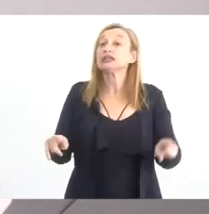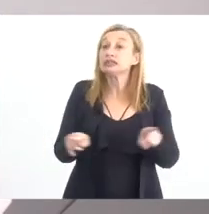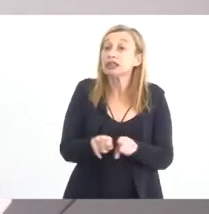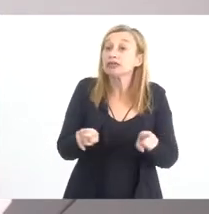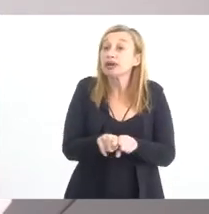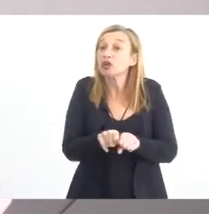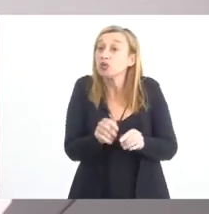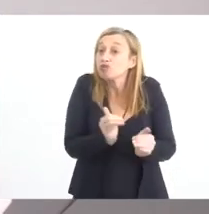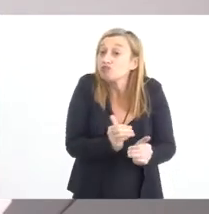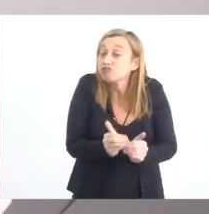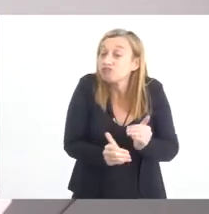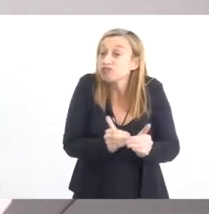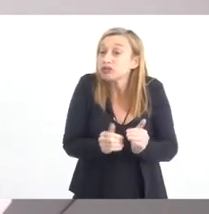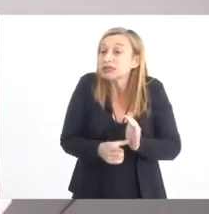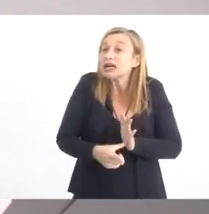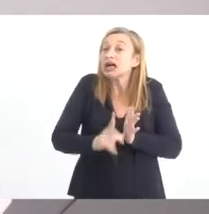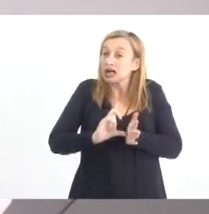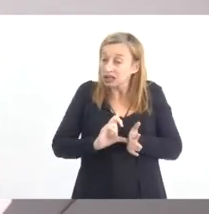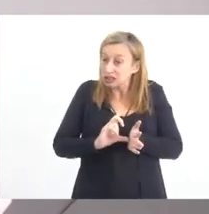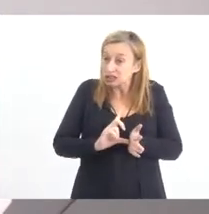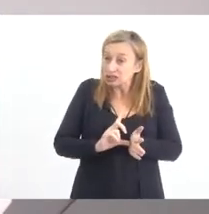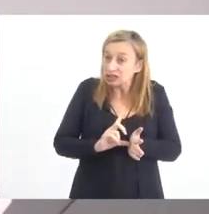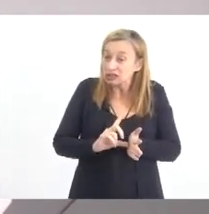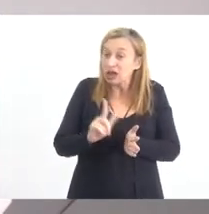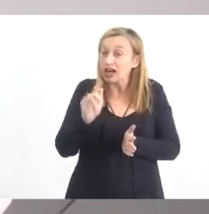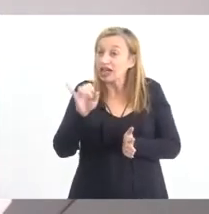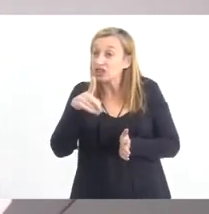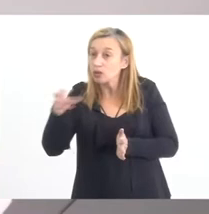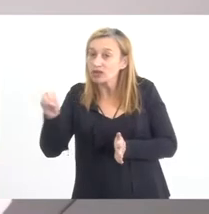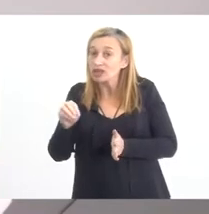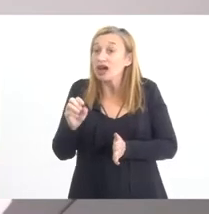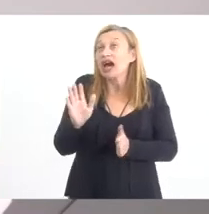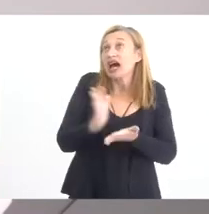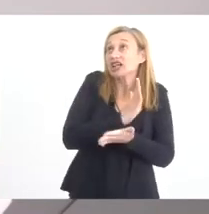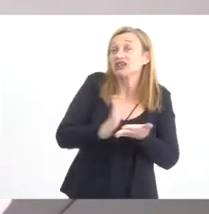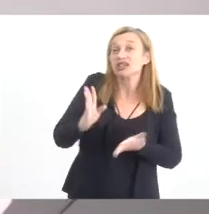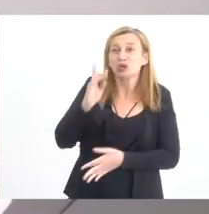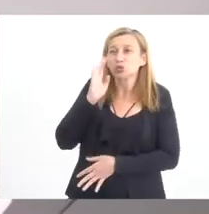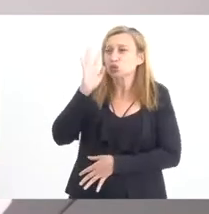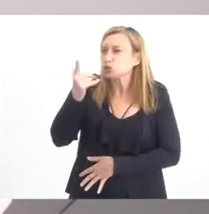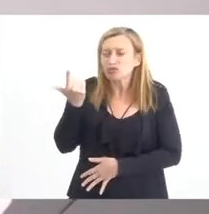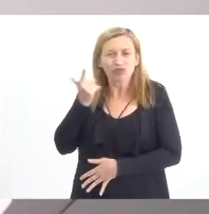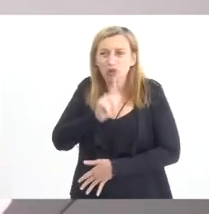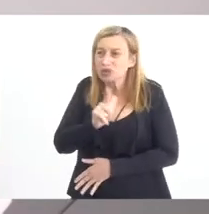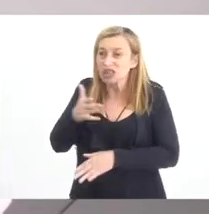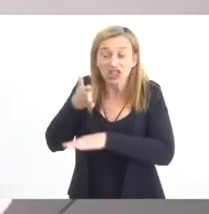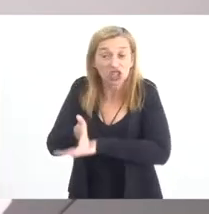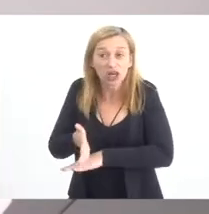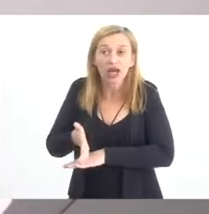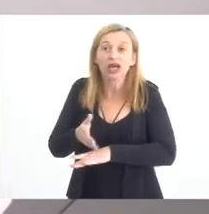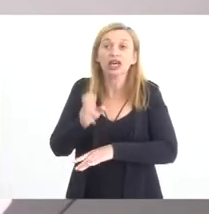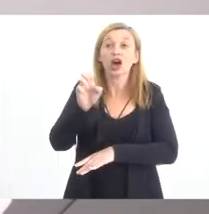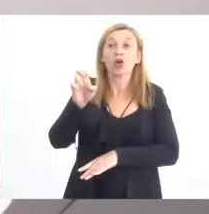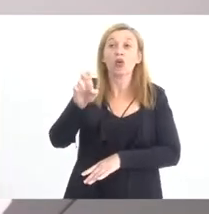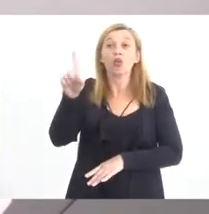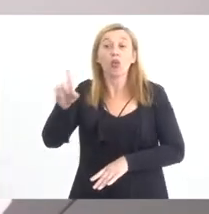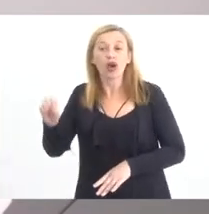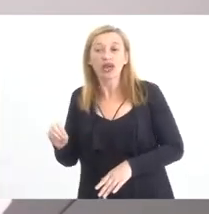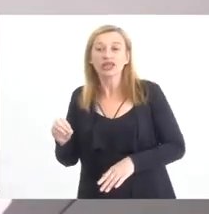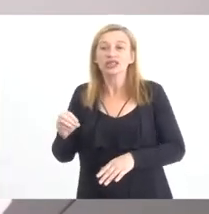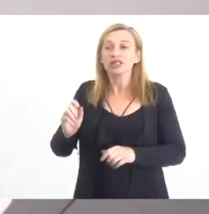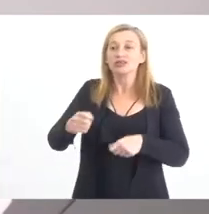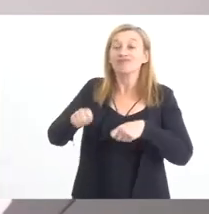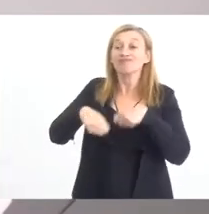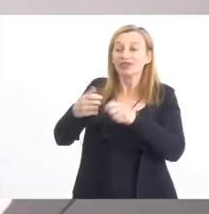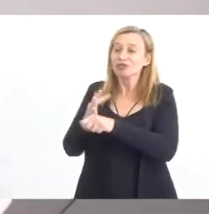processo anterior a uma graduação, que muitas vezes é um sonho inatingível. E a UESO, ela trouxe esperança